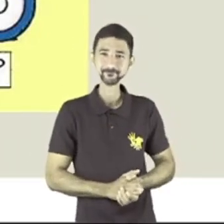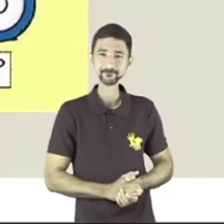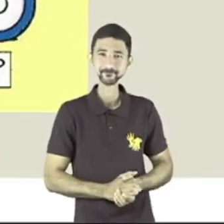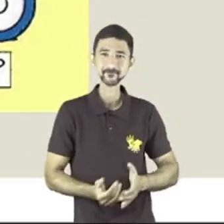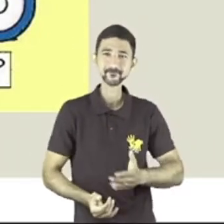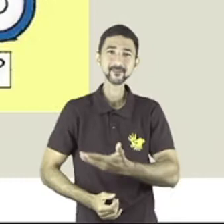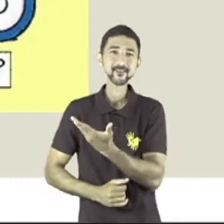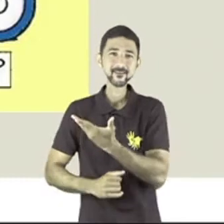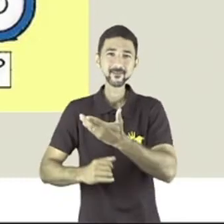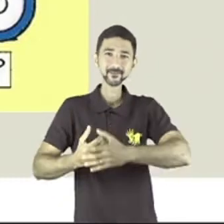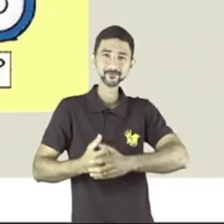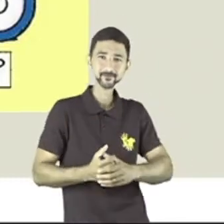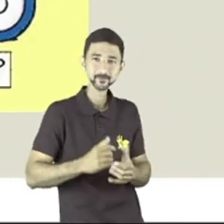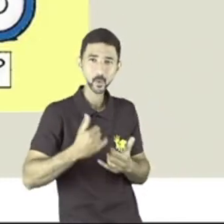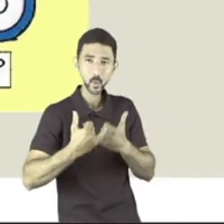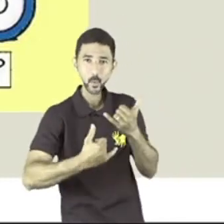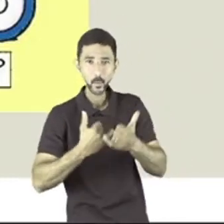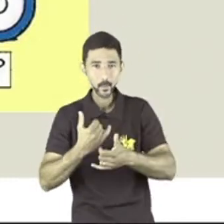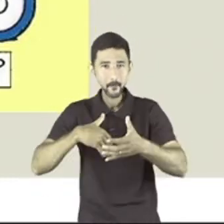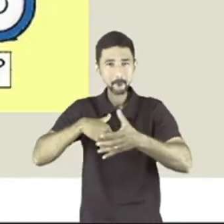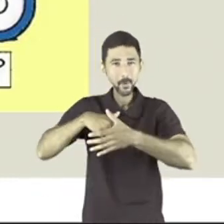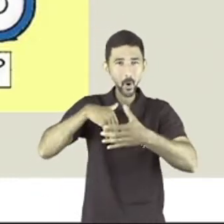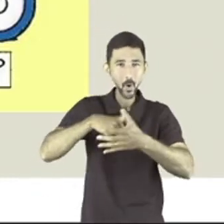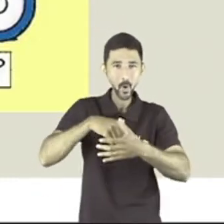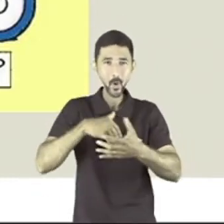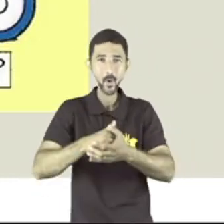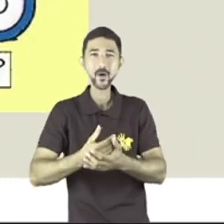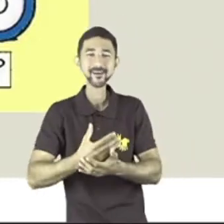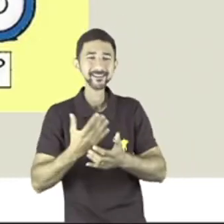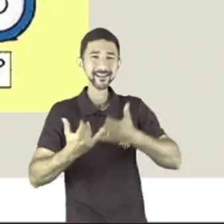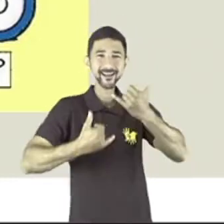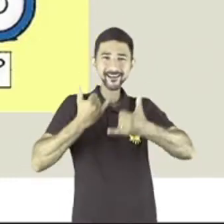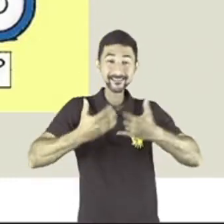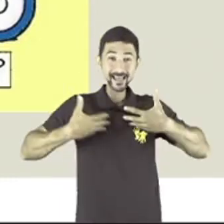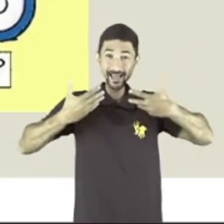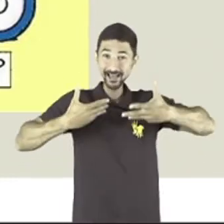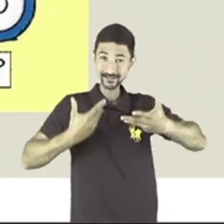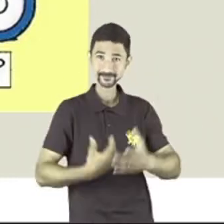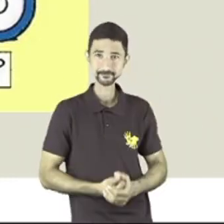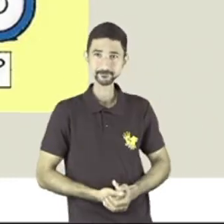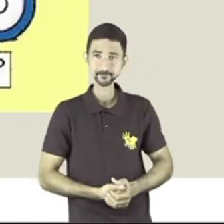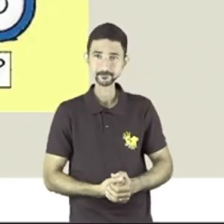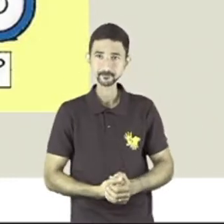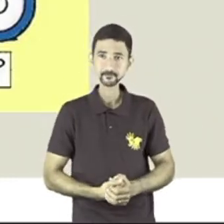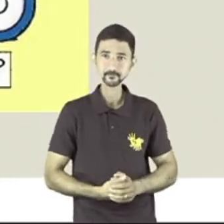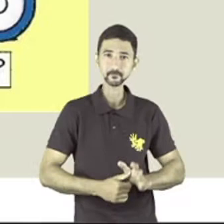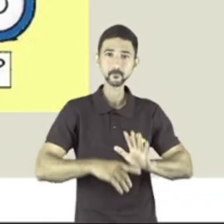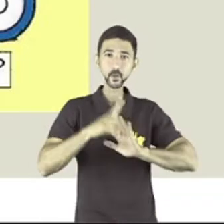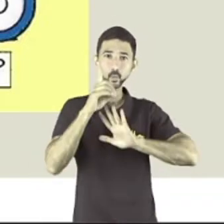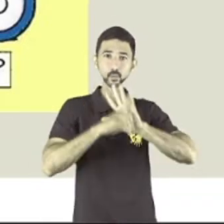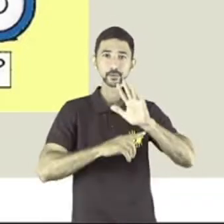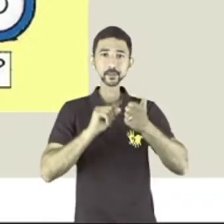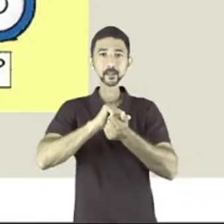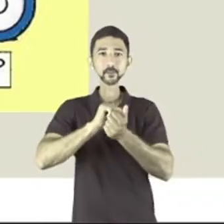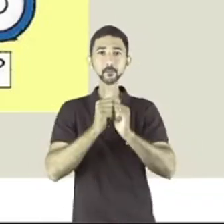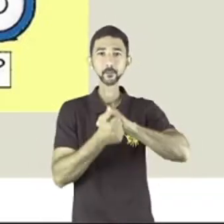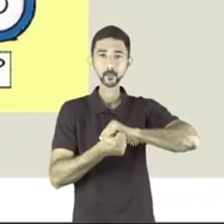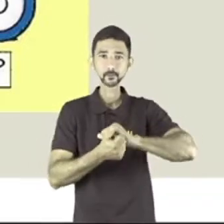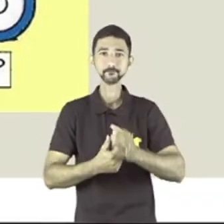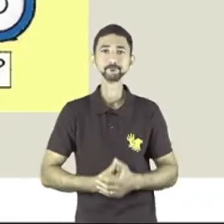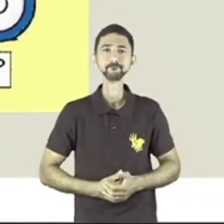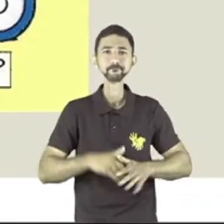o Cascão com Jeremias se divertindo no futebol. E direito ao esporte,